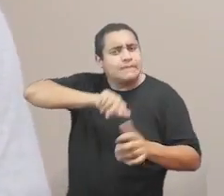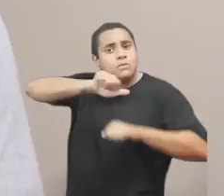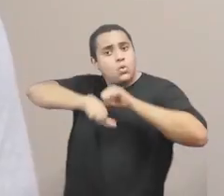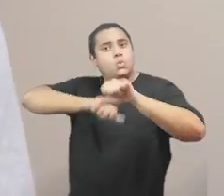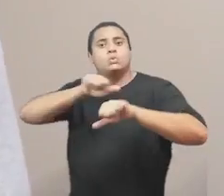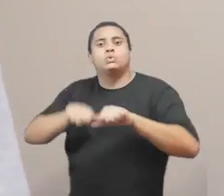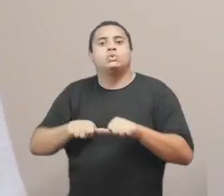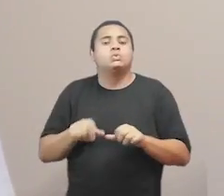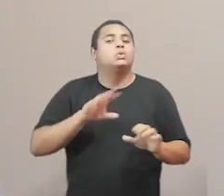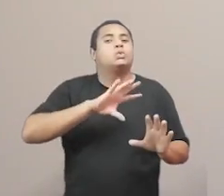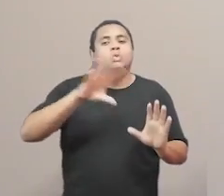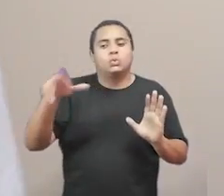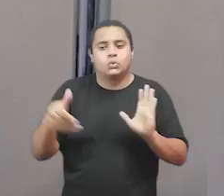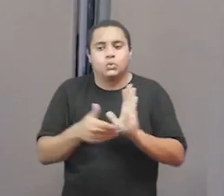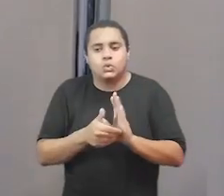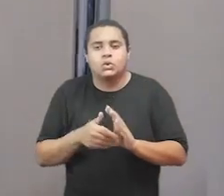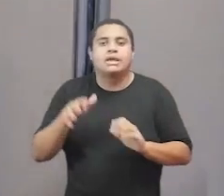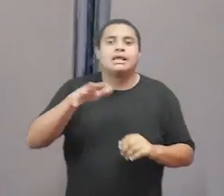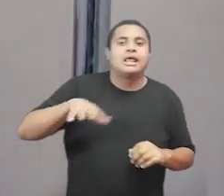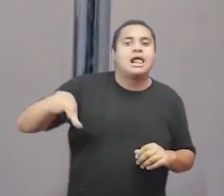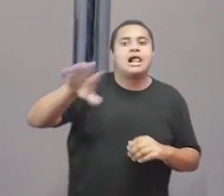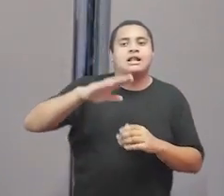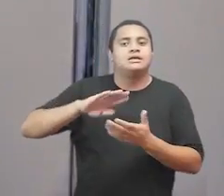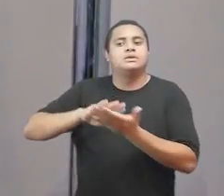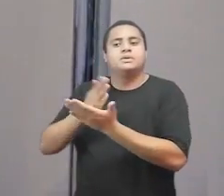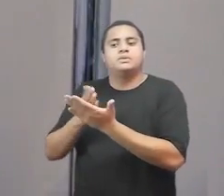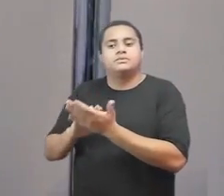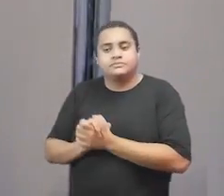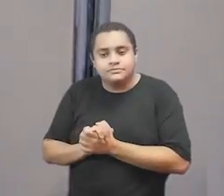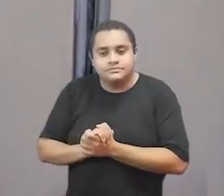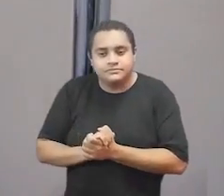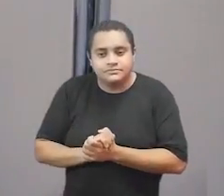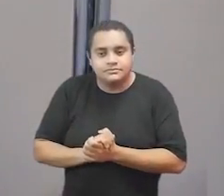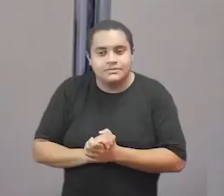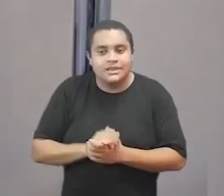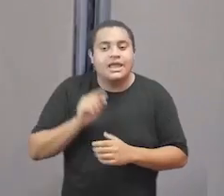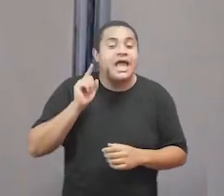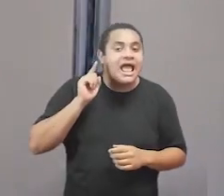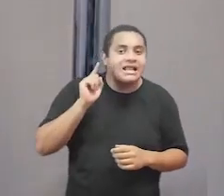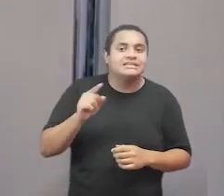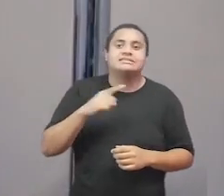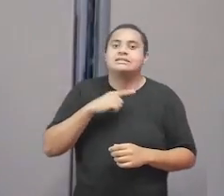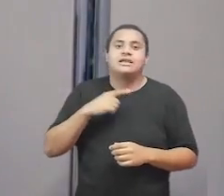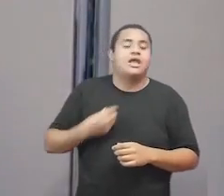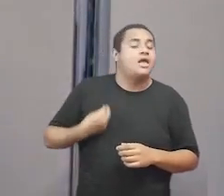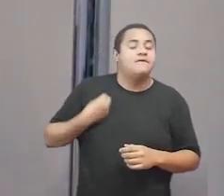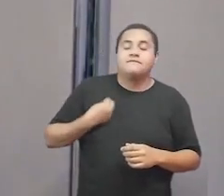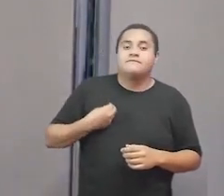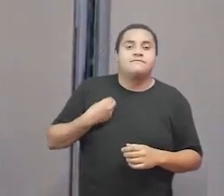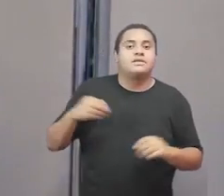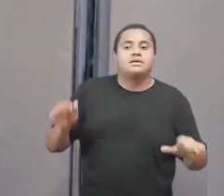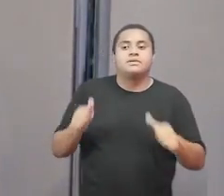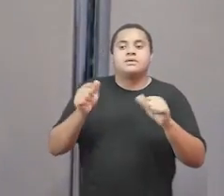de mudança, todos eles estão aqui. Tudo acontece aqui. Aqui é onde acontece a magia da